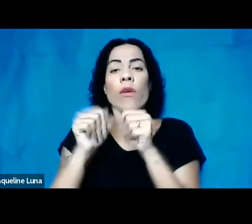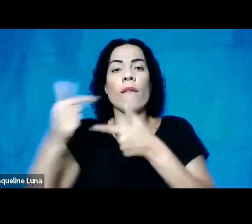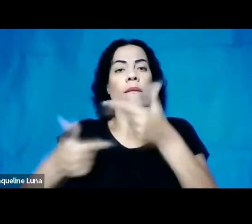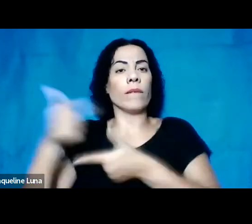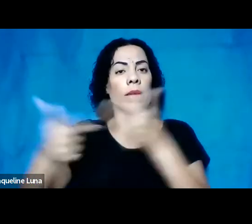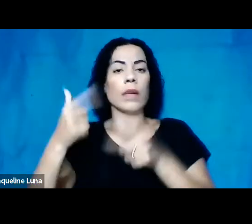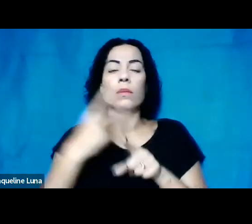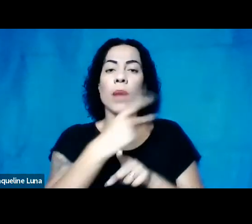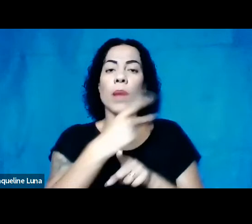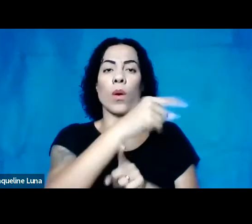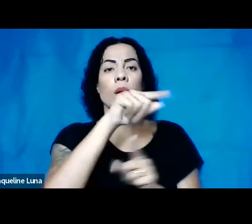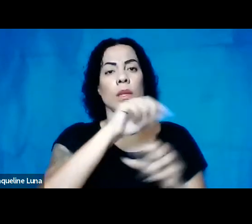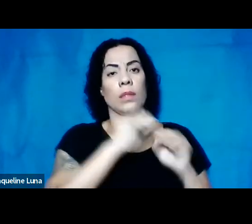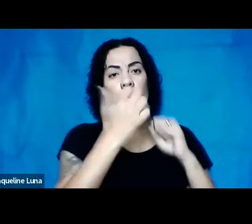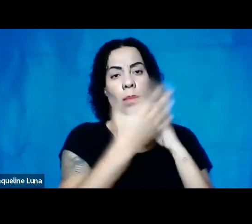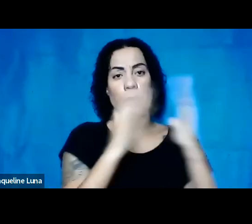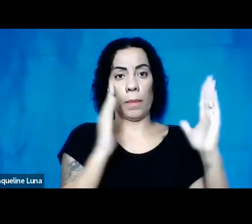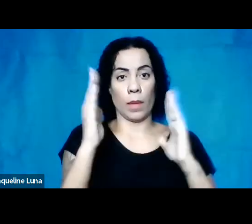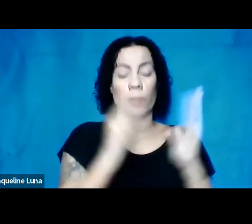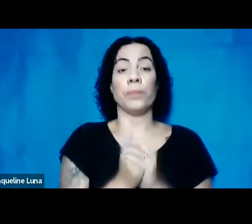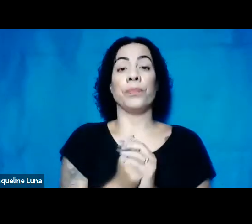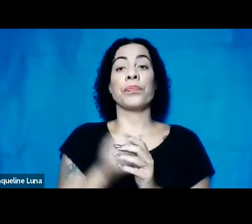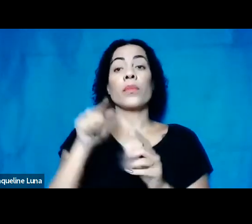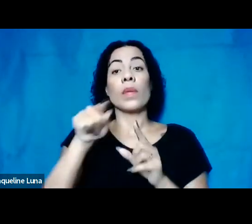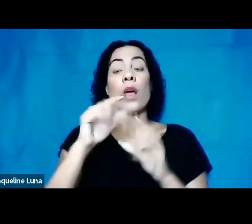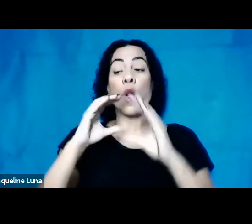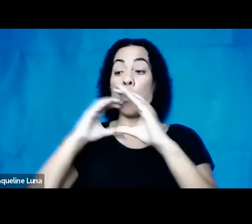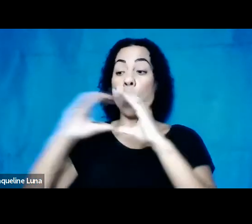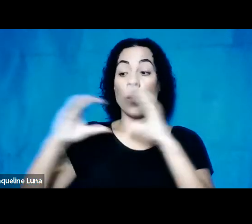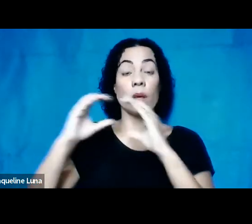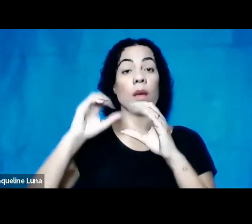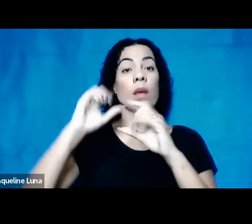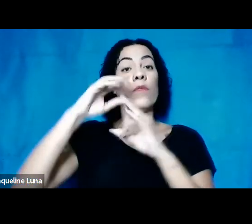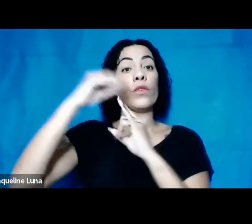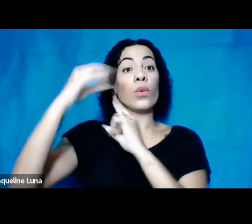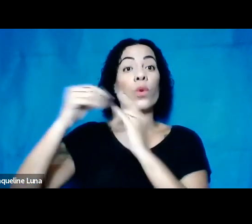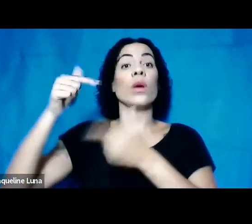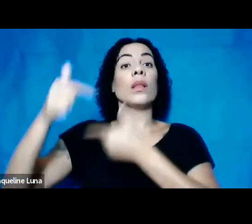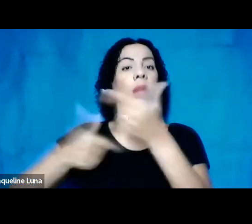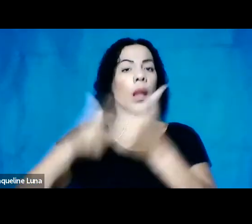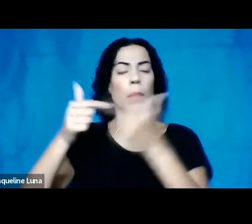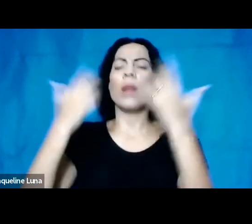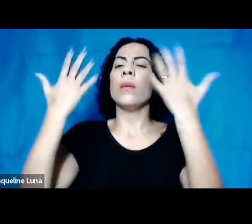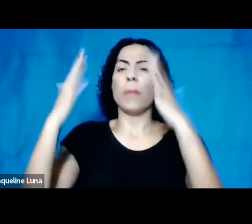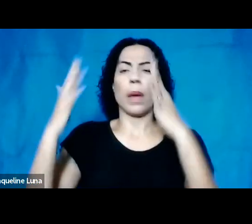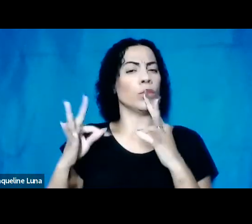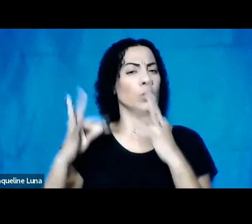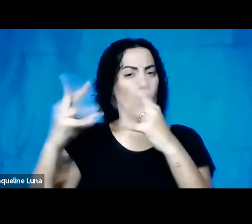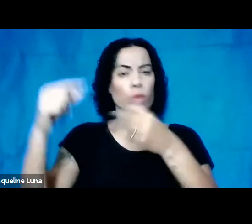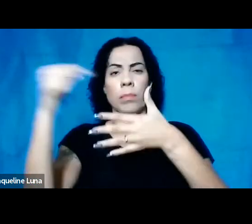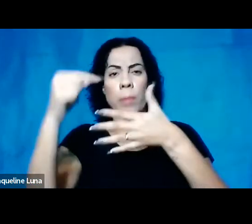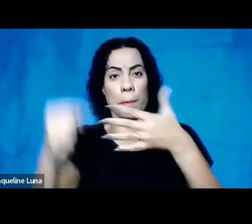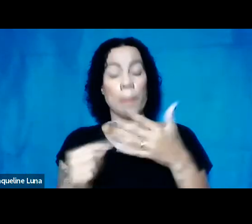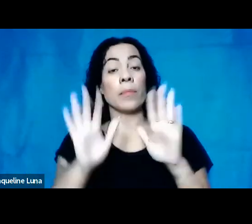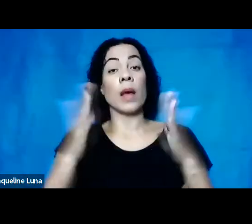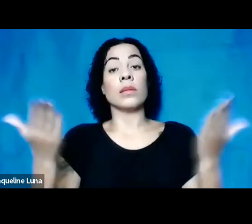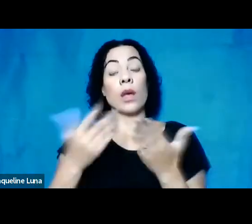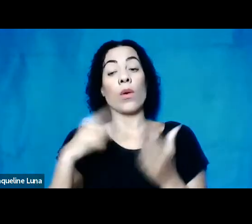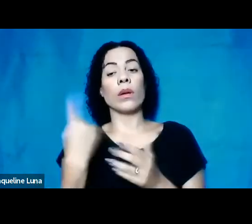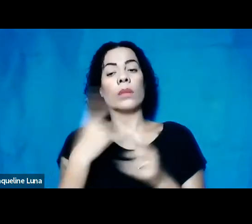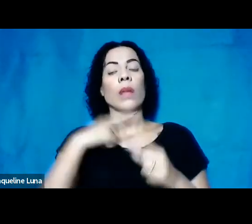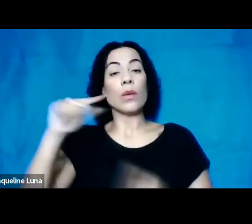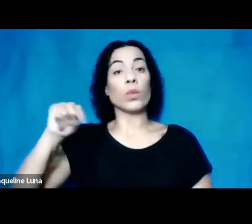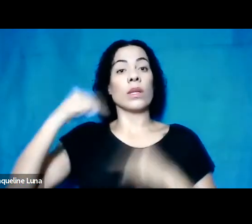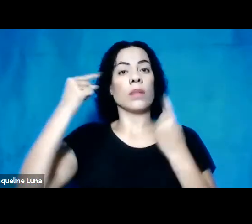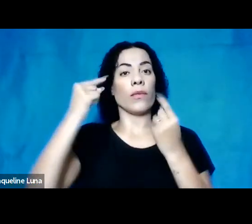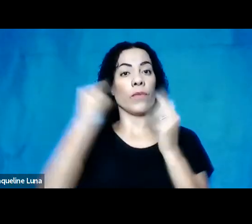acho que a comunicação que a Fiocruz desempenha está de parabéns em todos os sentidos, mas a gente tem um desafio muito maior agora para frente. E eu acho que